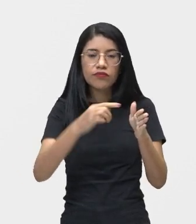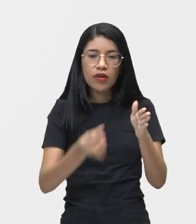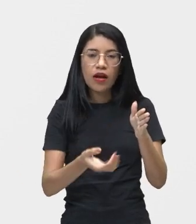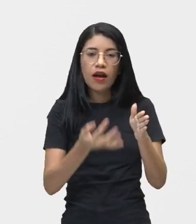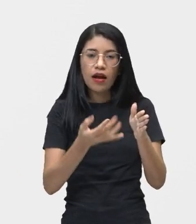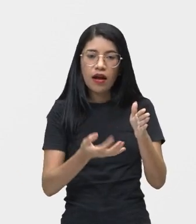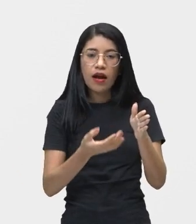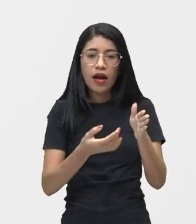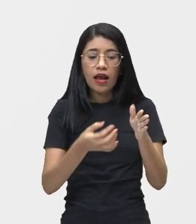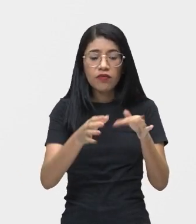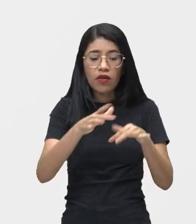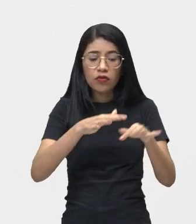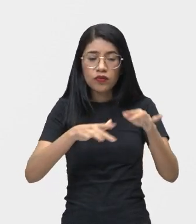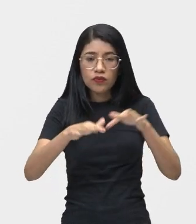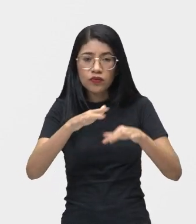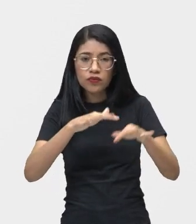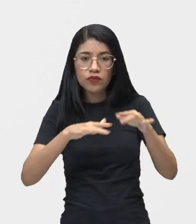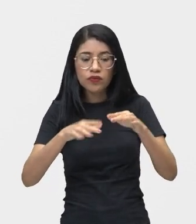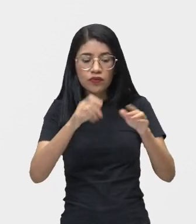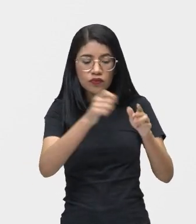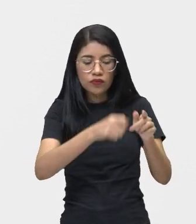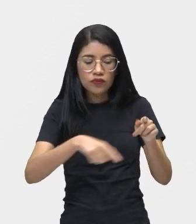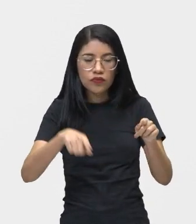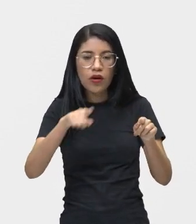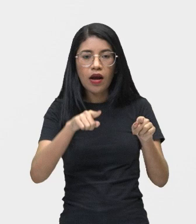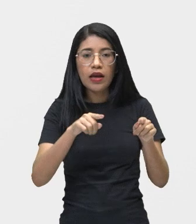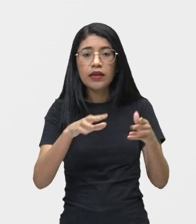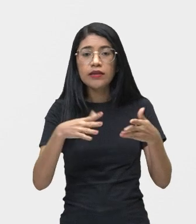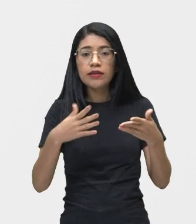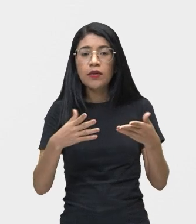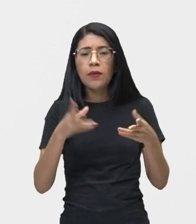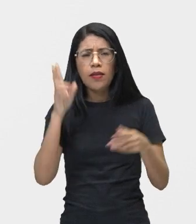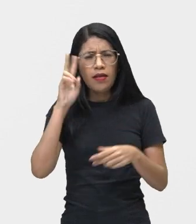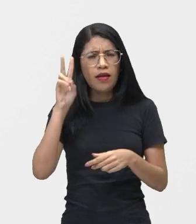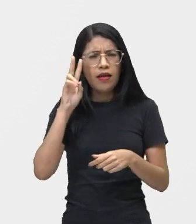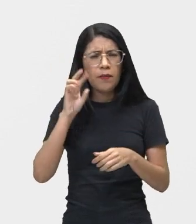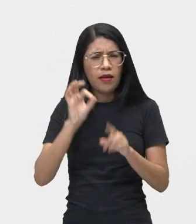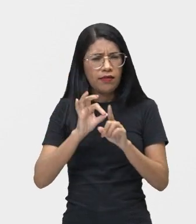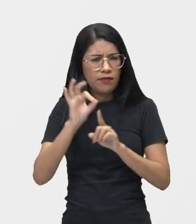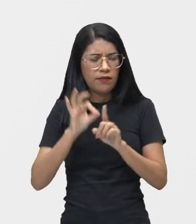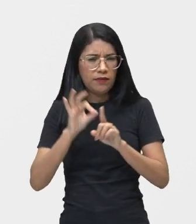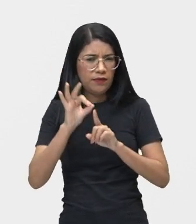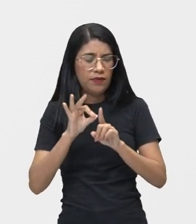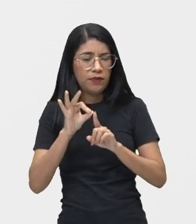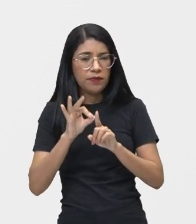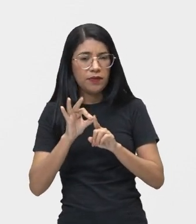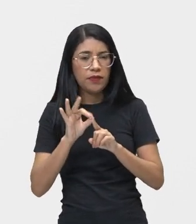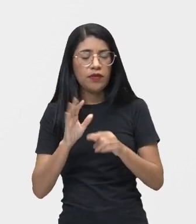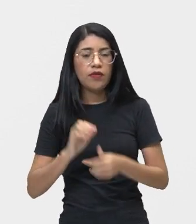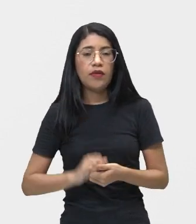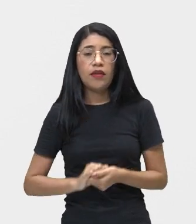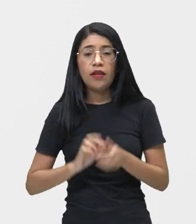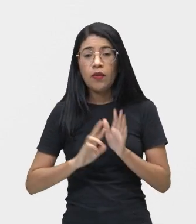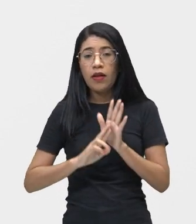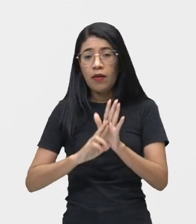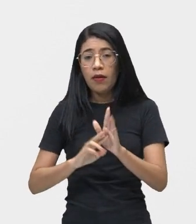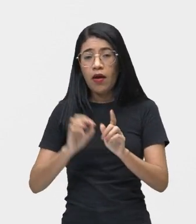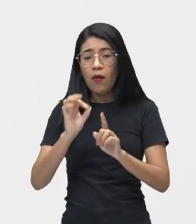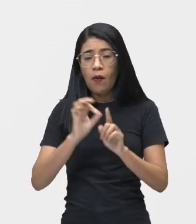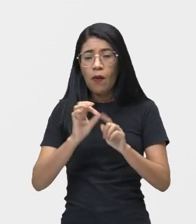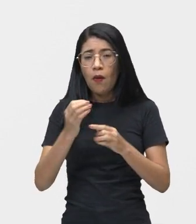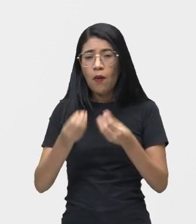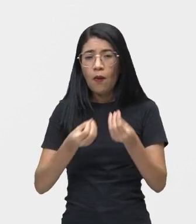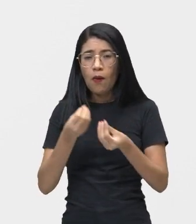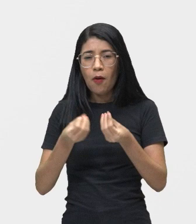ficarão agitadas ou não. Lembram o que é temperatura? Que a temperatura representa o grau de